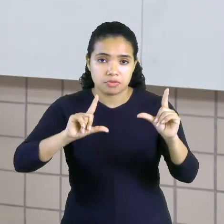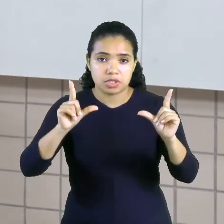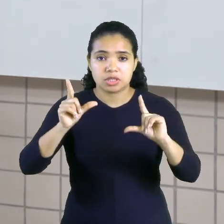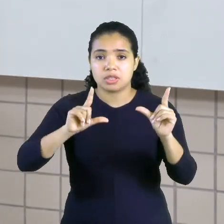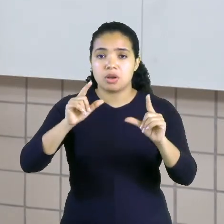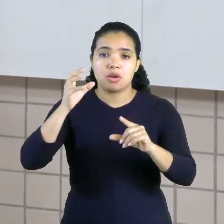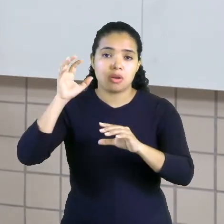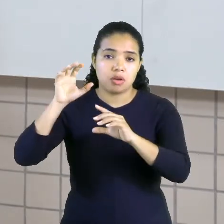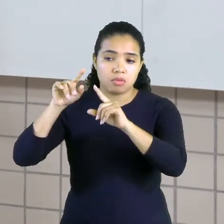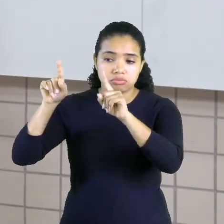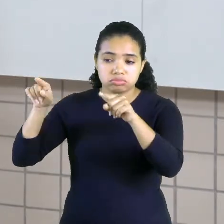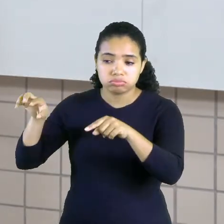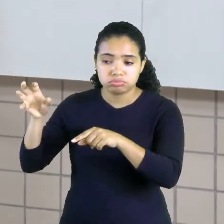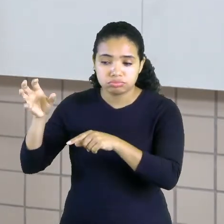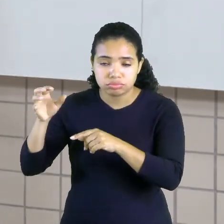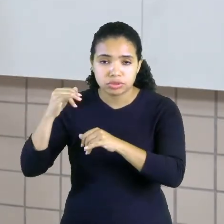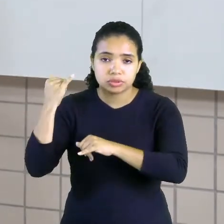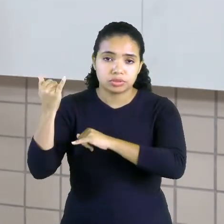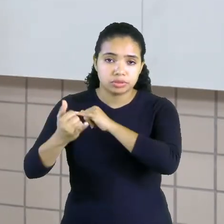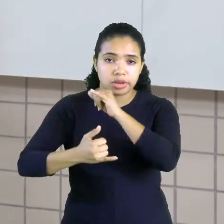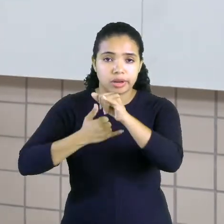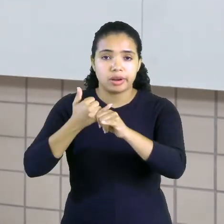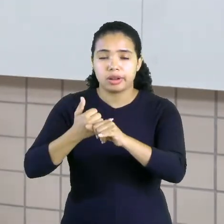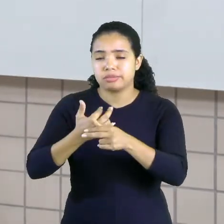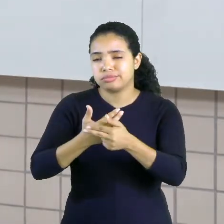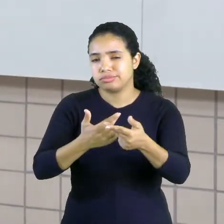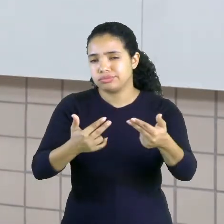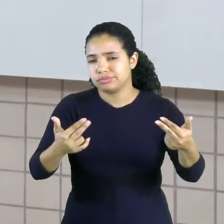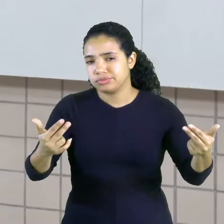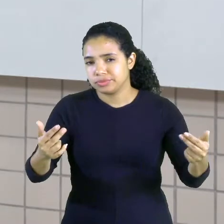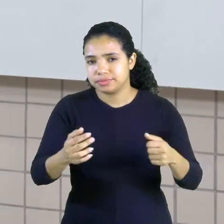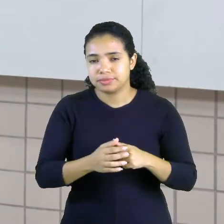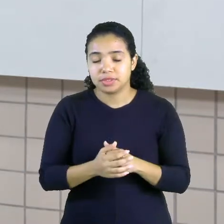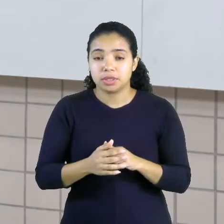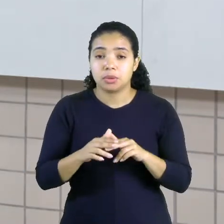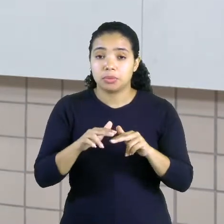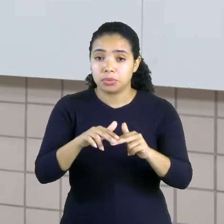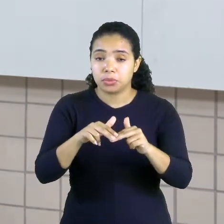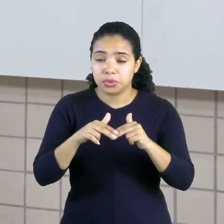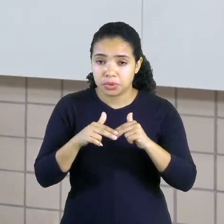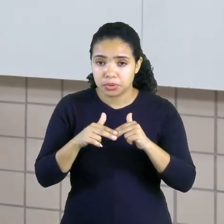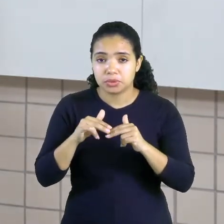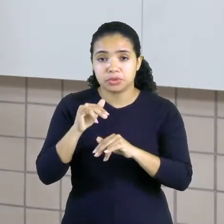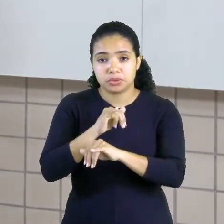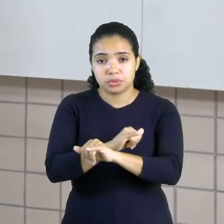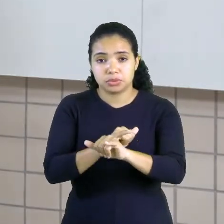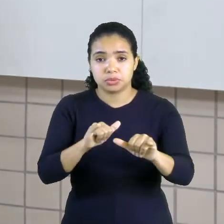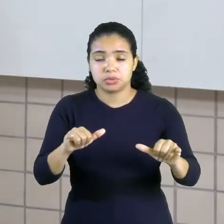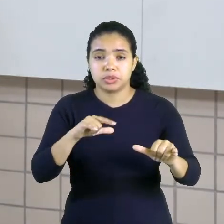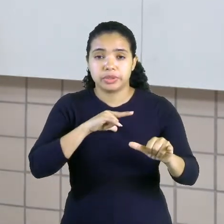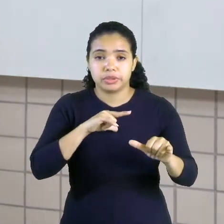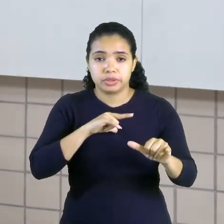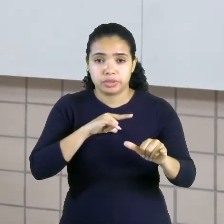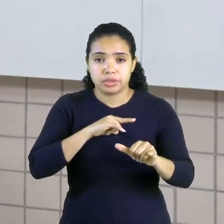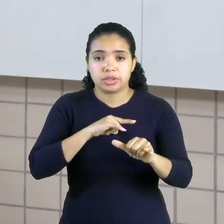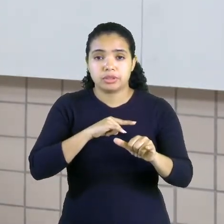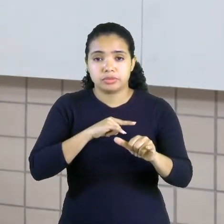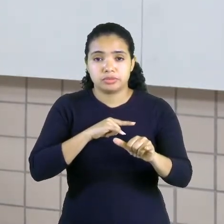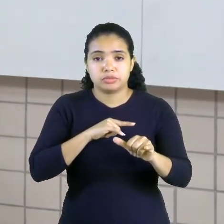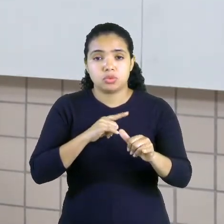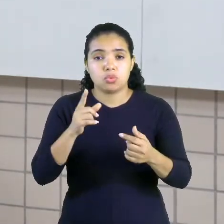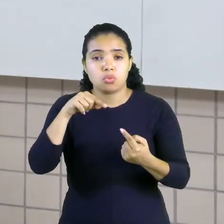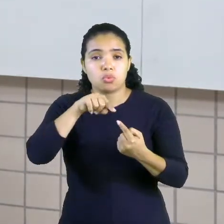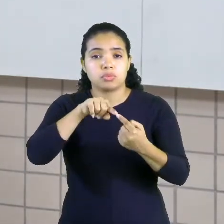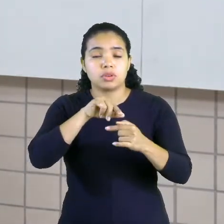rádio, internet, dentre outros. Por este motivo, as notícias possuem teor